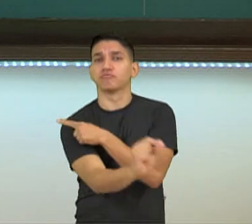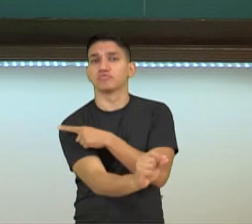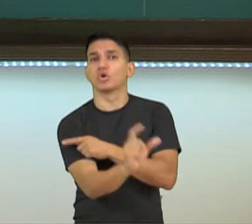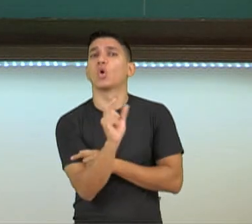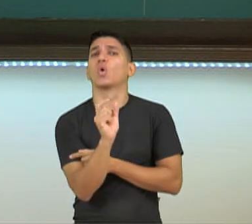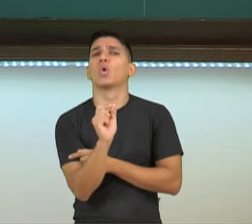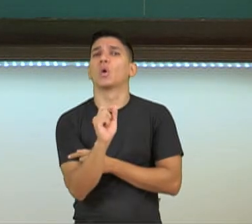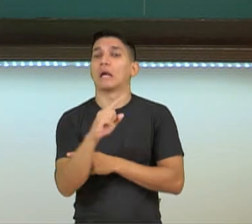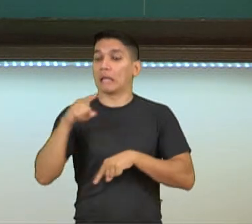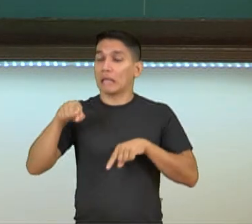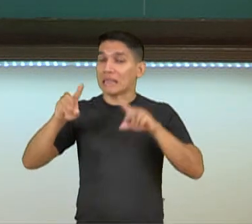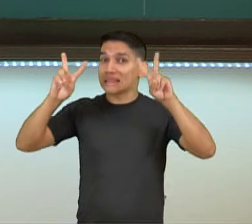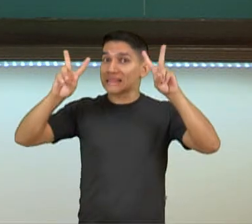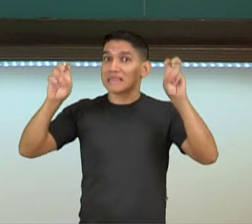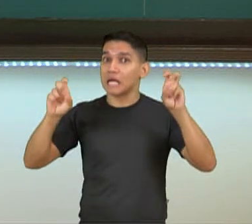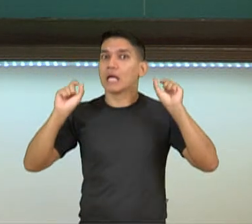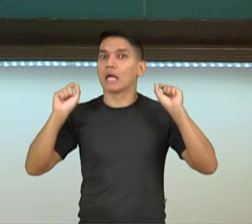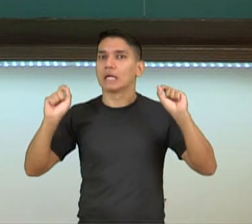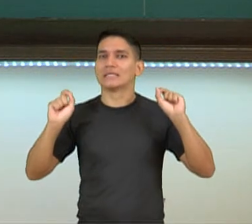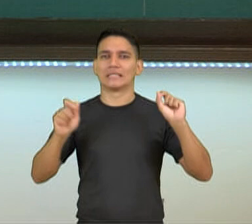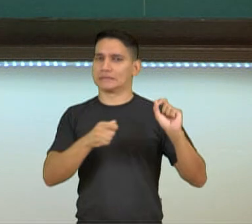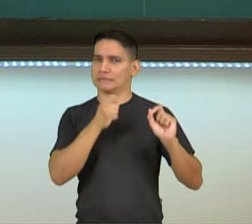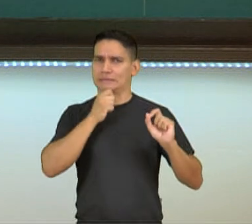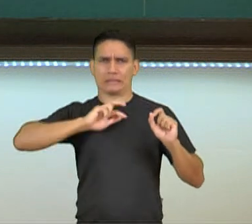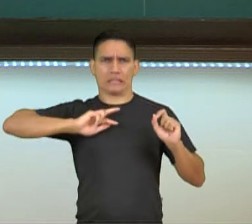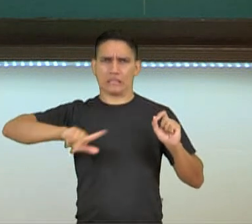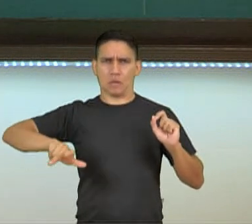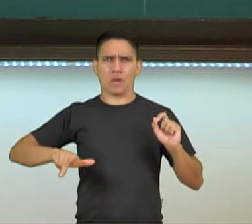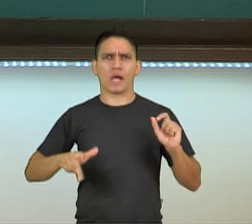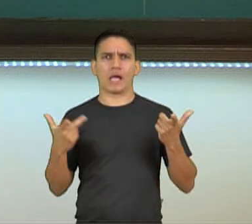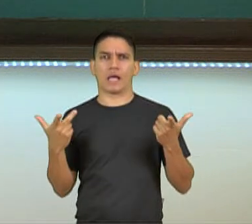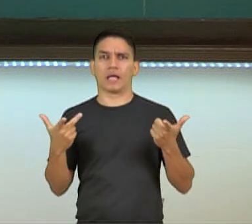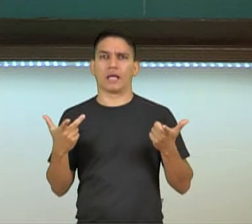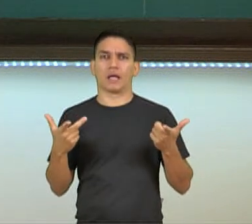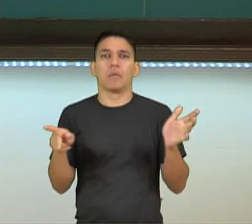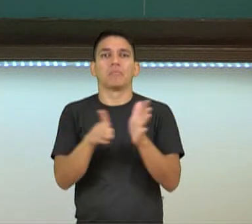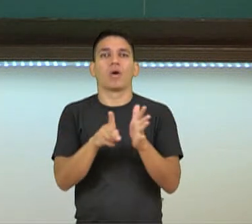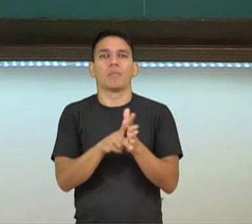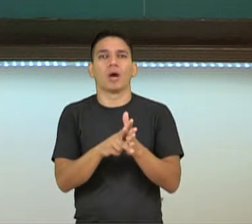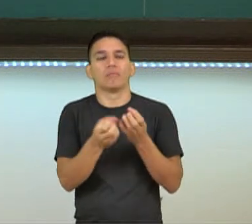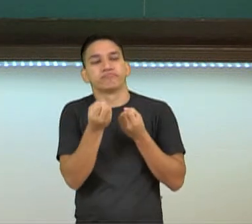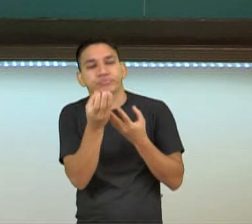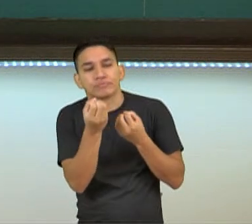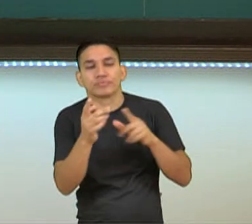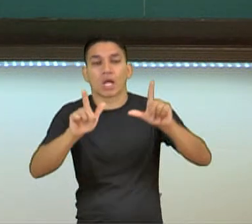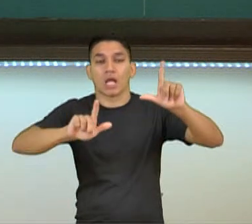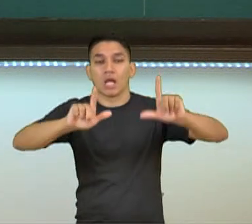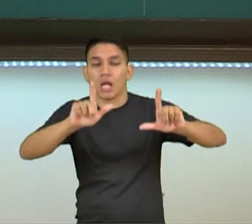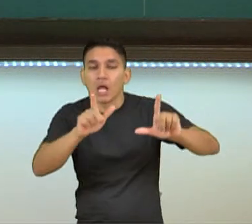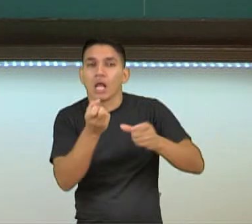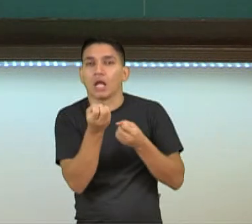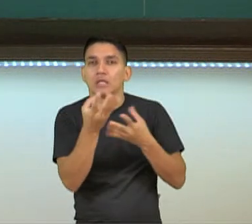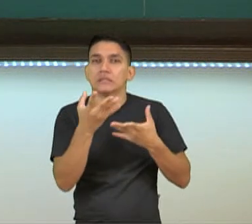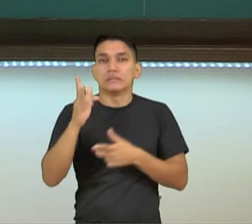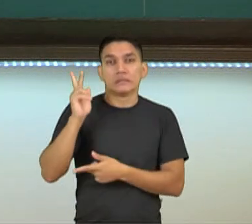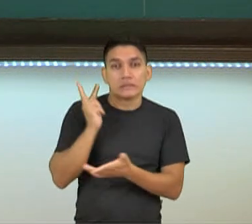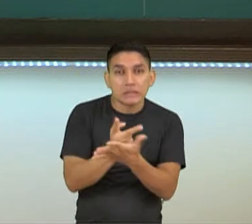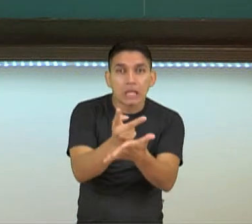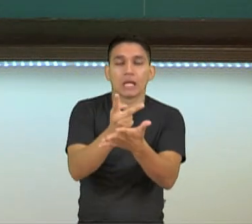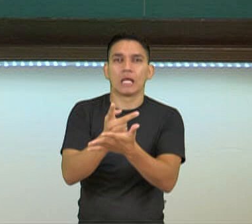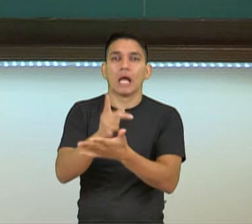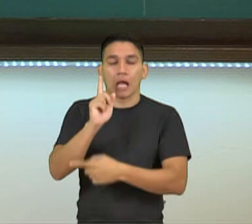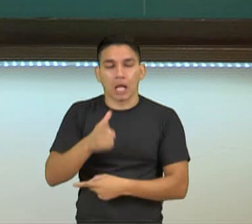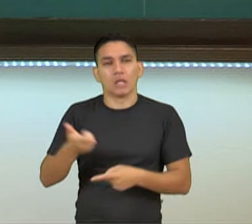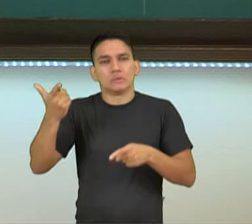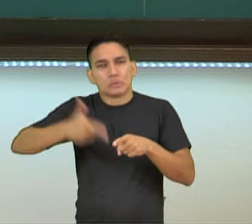um tema que não sai dos noticiários, é um tema muito recorrente, tanto no